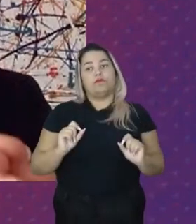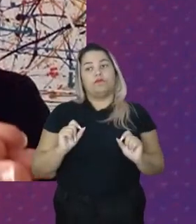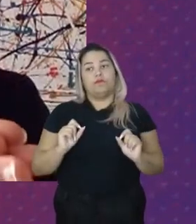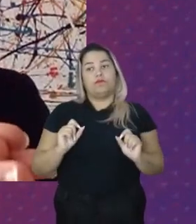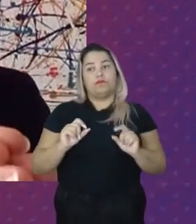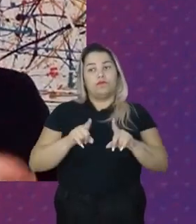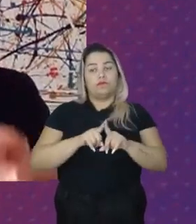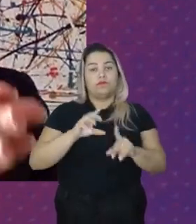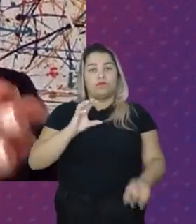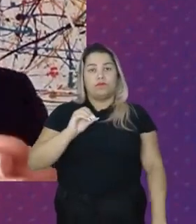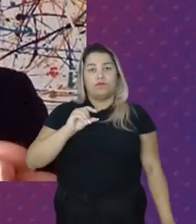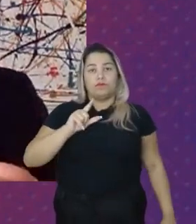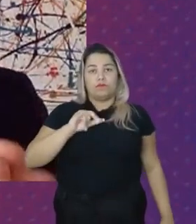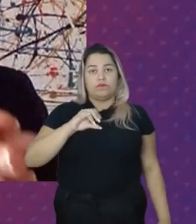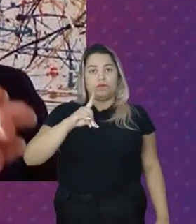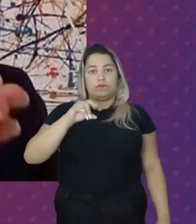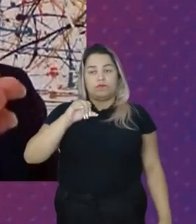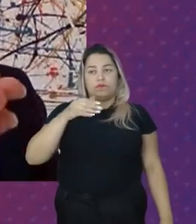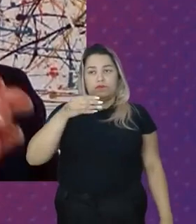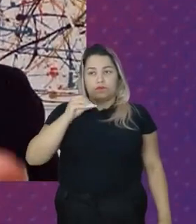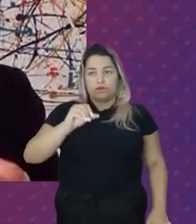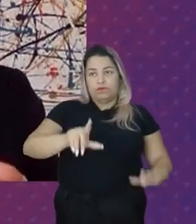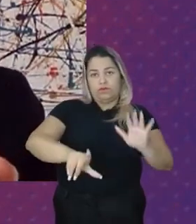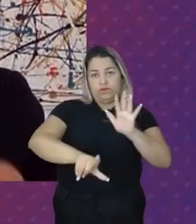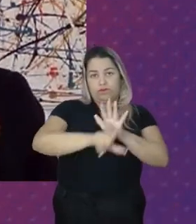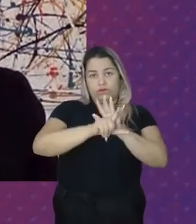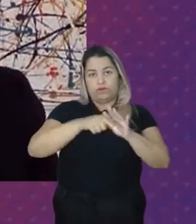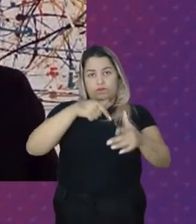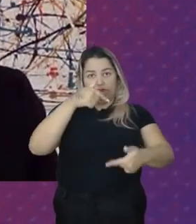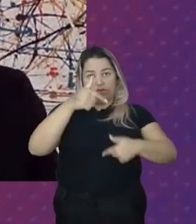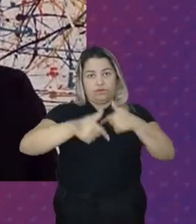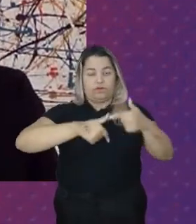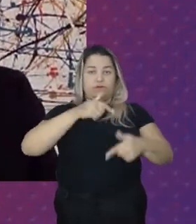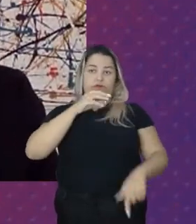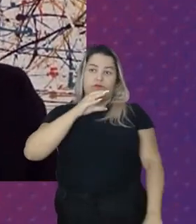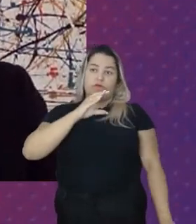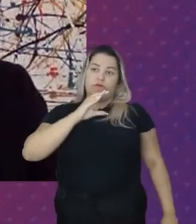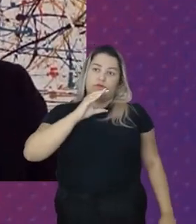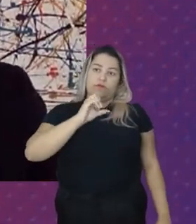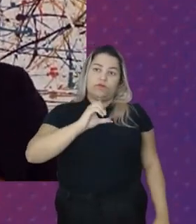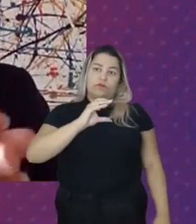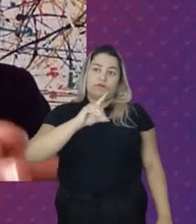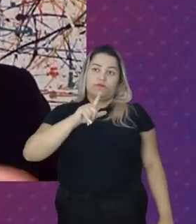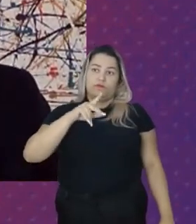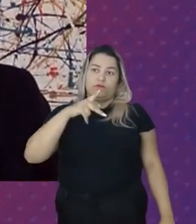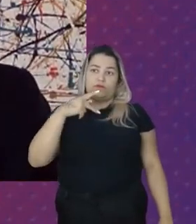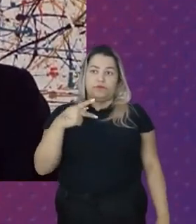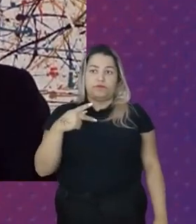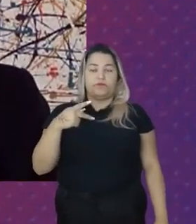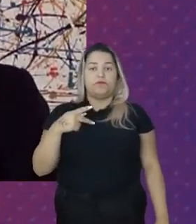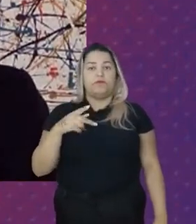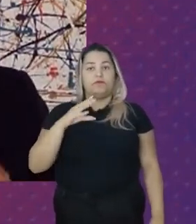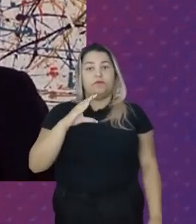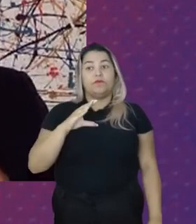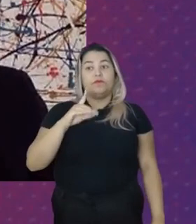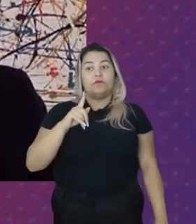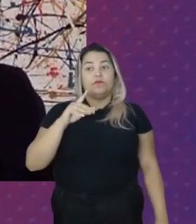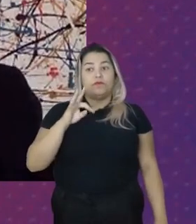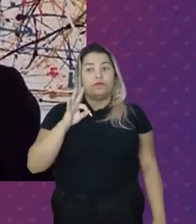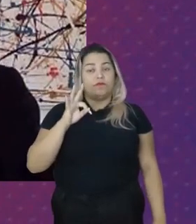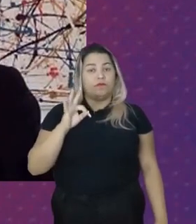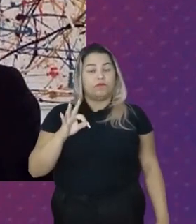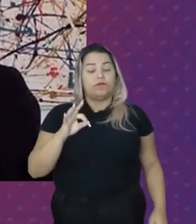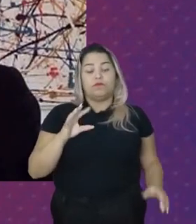consolidação da legislação do trabalho, a CLT, né? A partir da CLT,